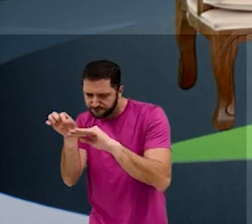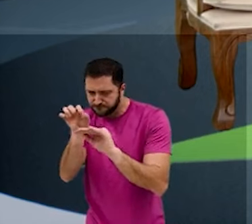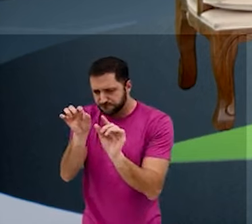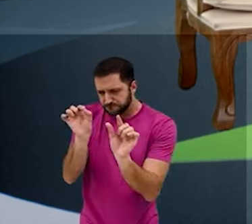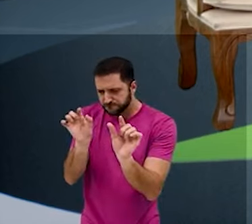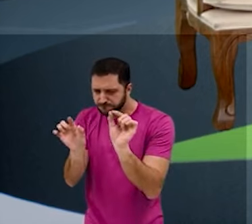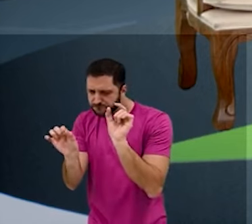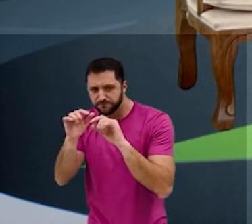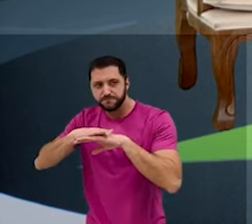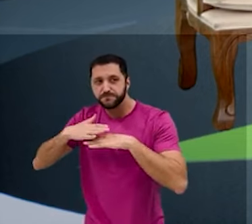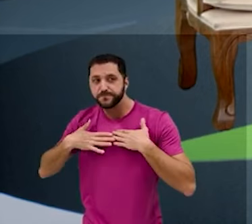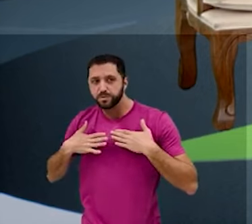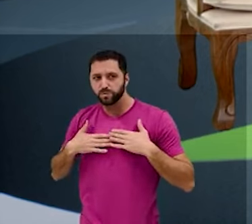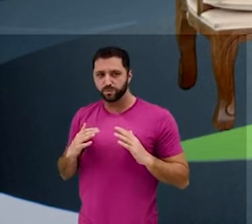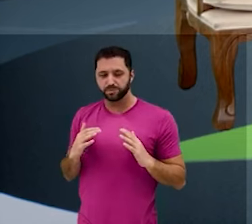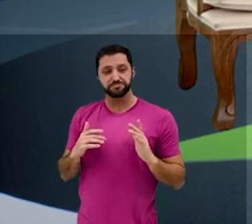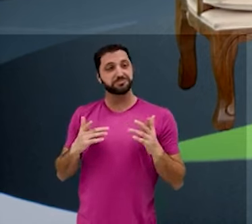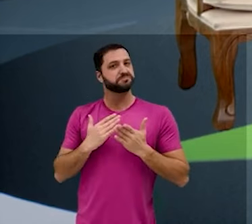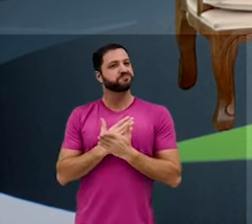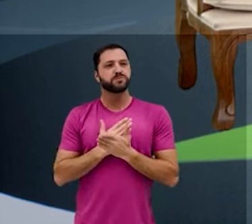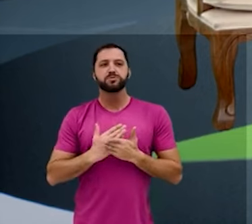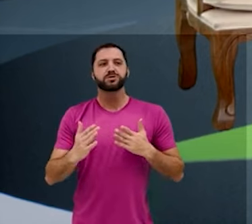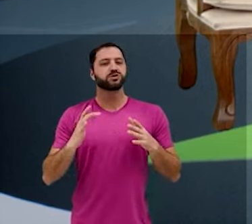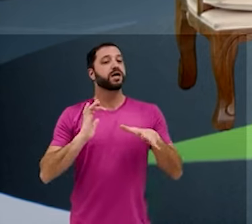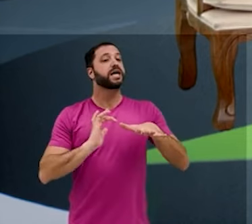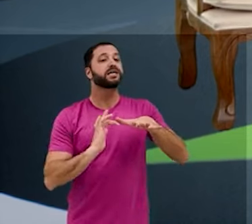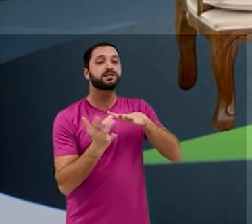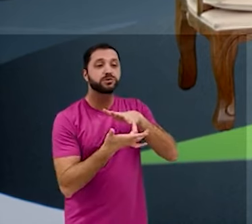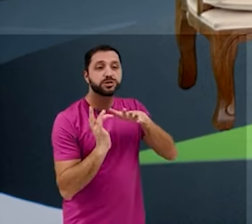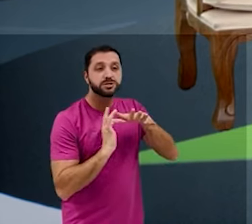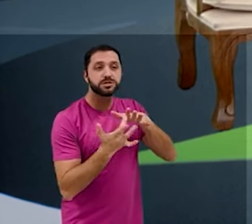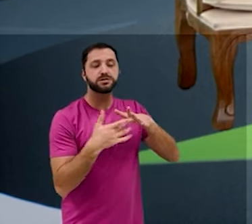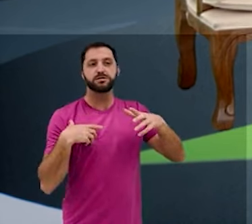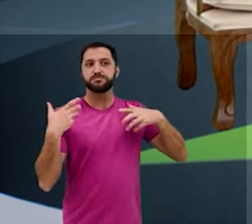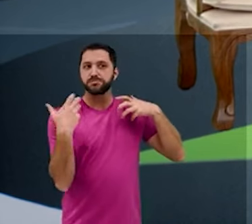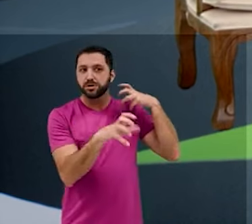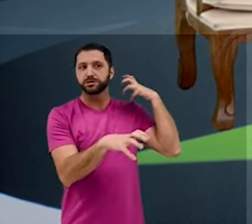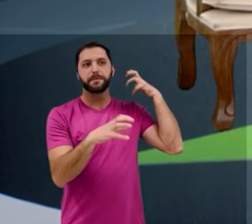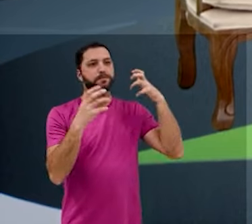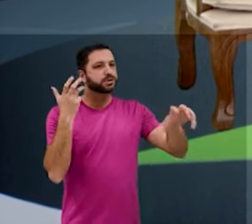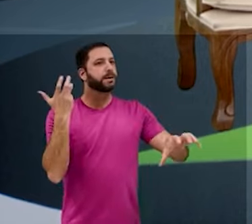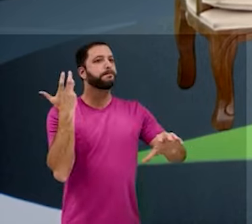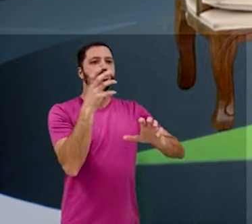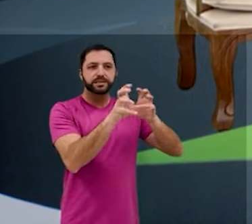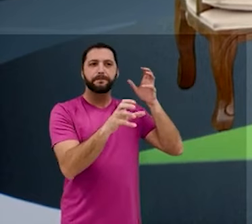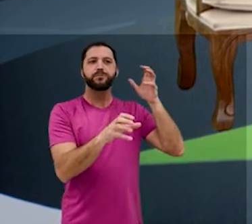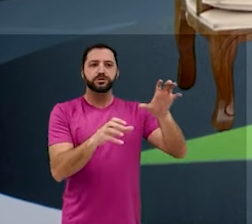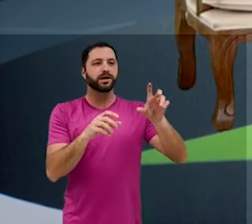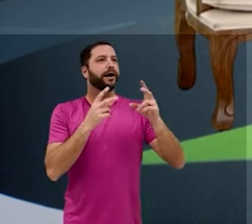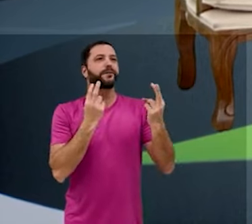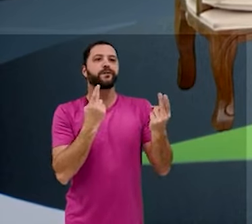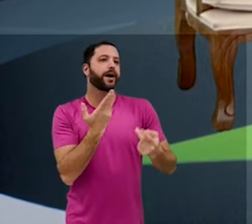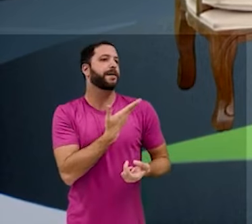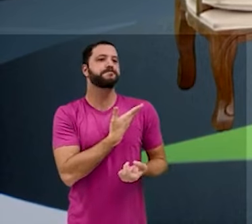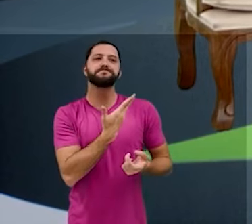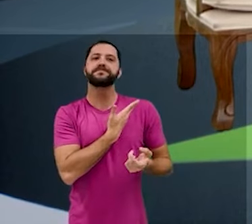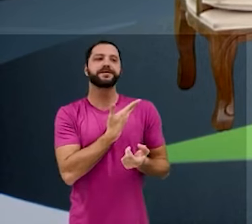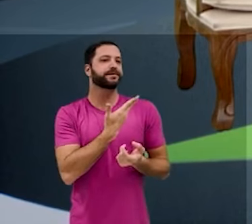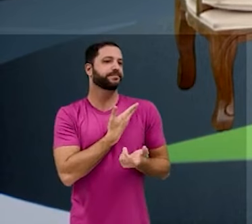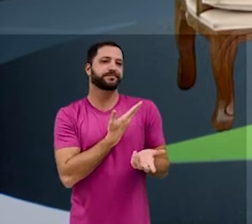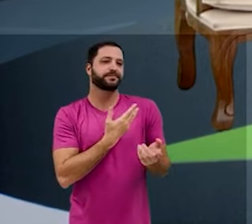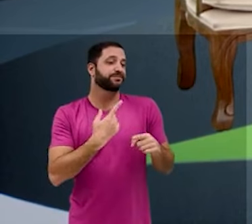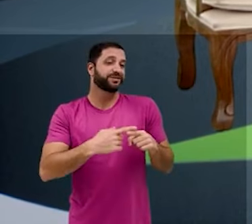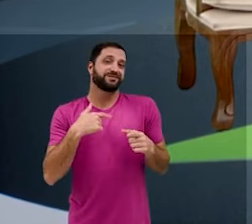um manifesto mesmo, e falei disso todos os dias na rede social. Então eu usei muito a rede social como uma melhor